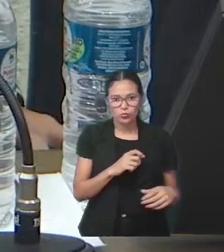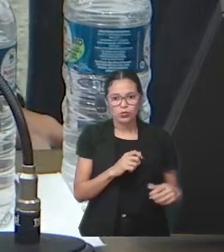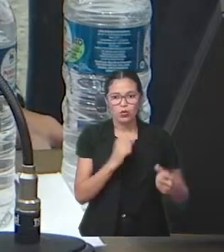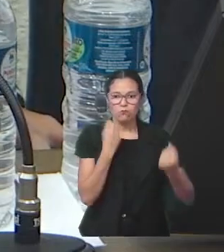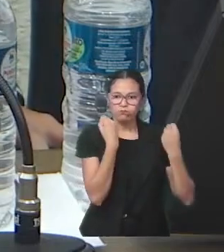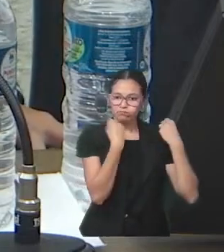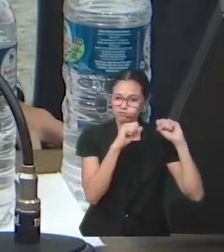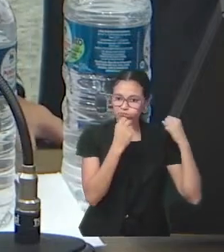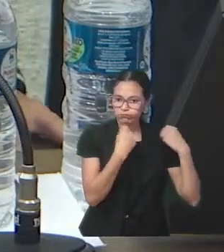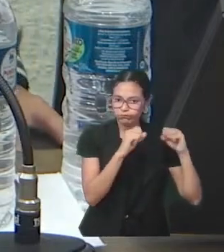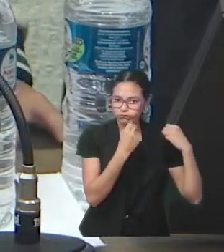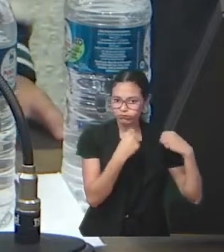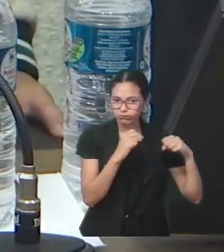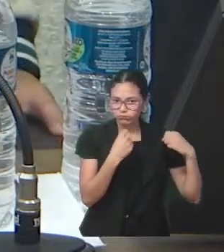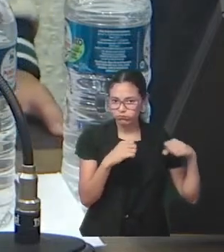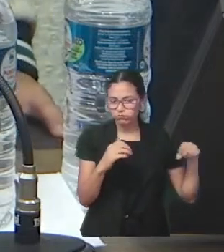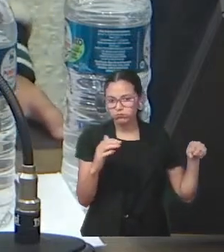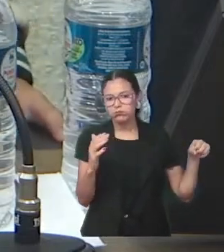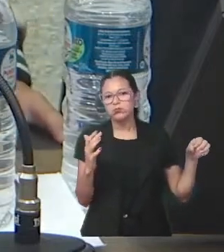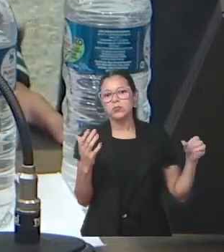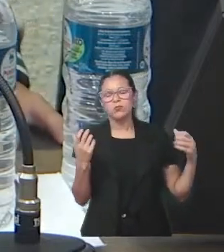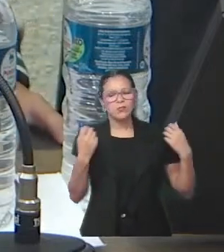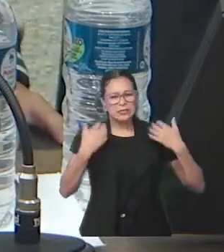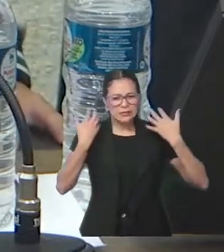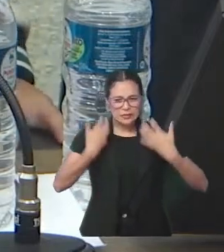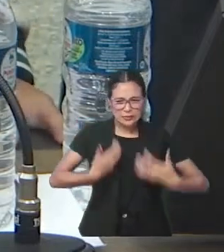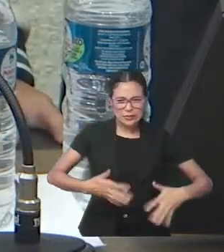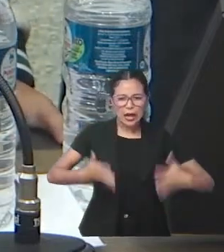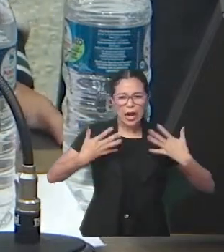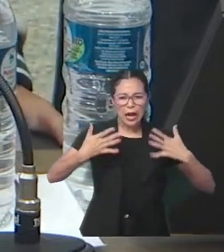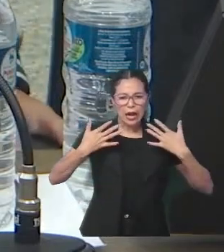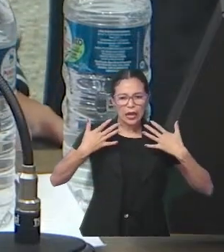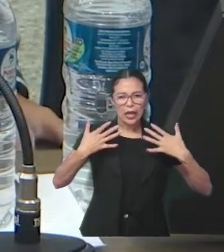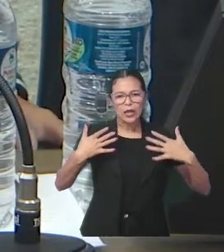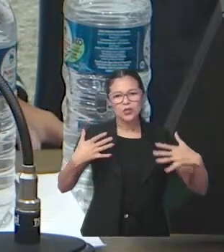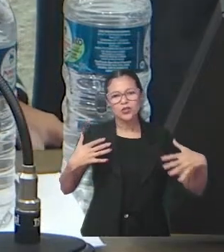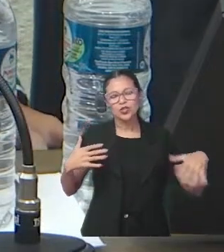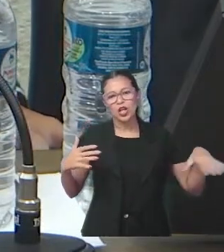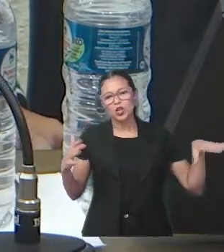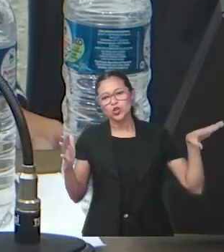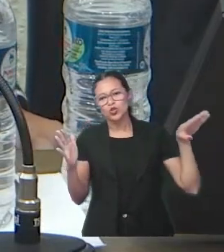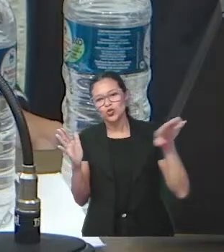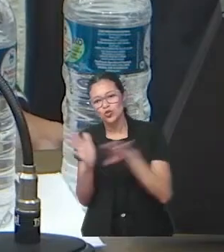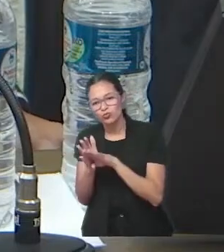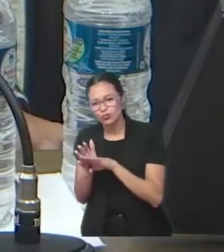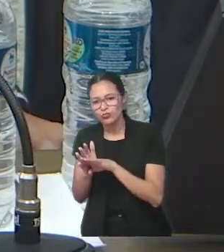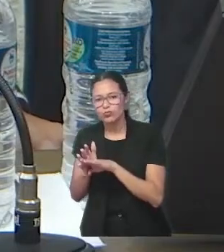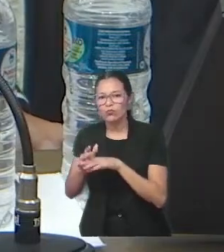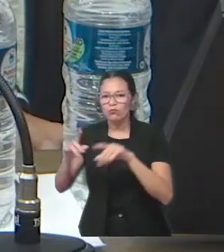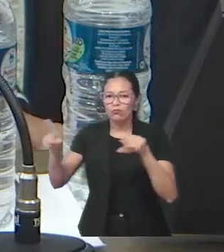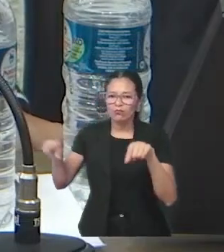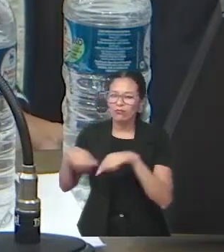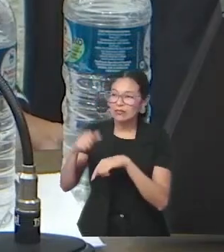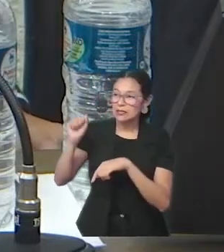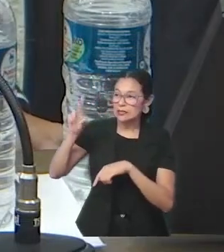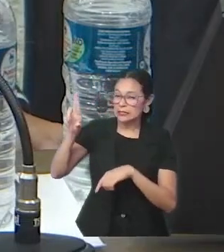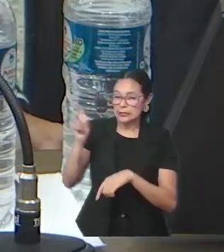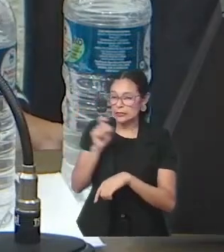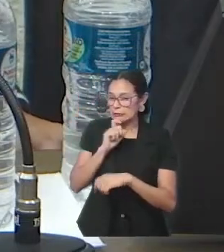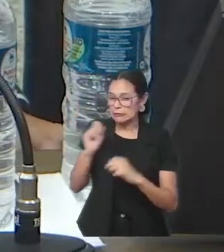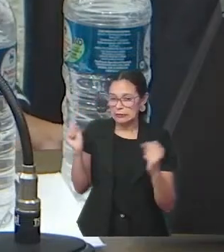física, acabou de fazer exercício, tá quente, tá suando, ele acabou de chegar, aí ele chega no ar-condicionado, a sala